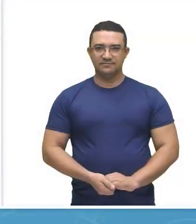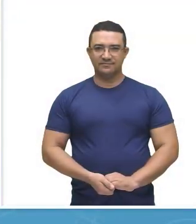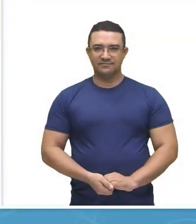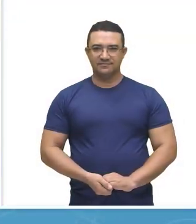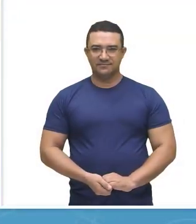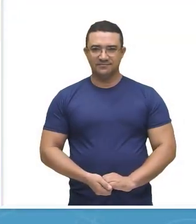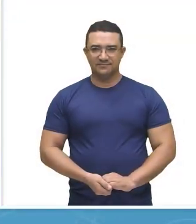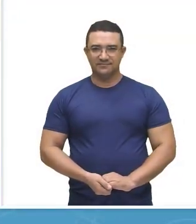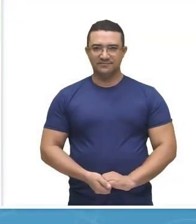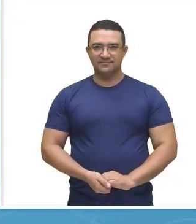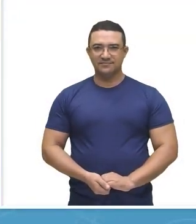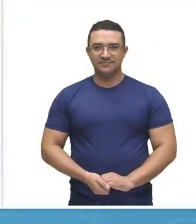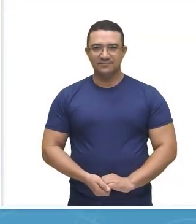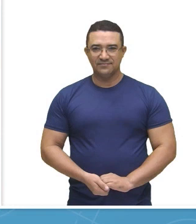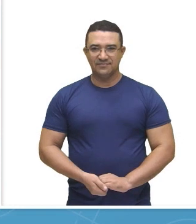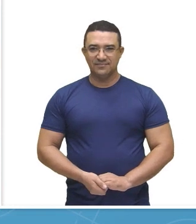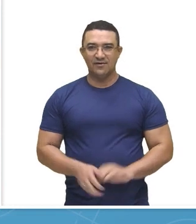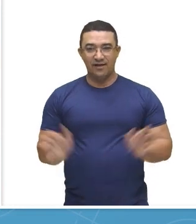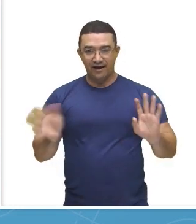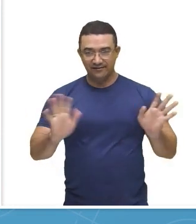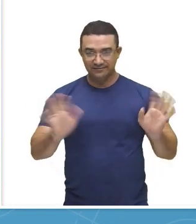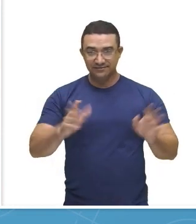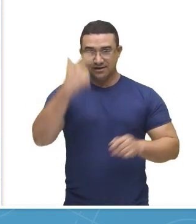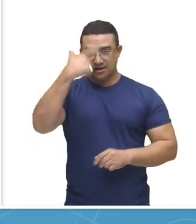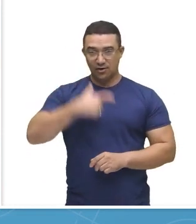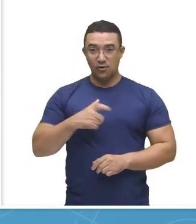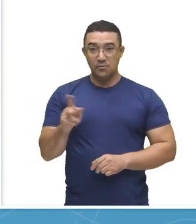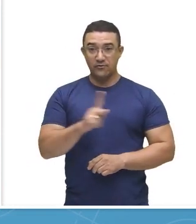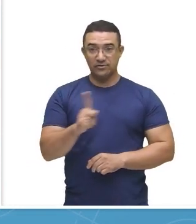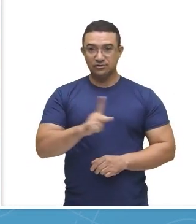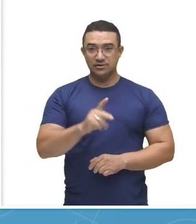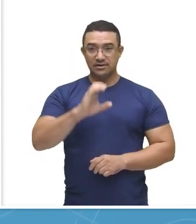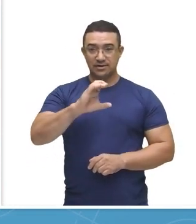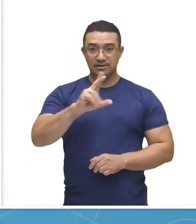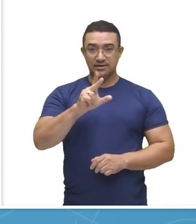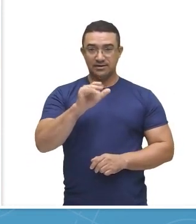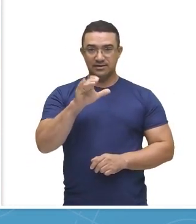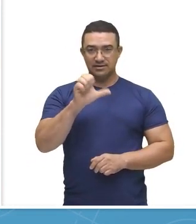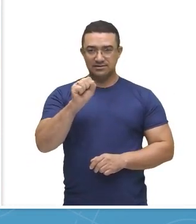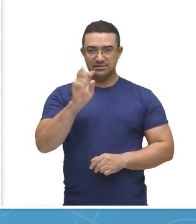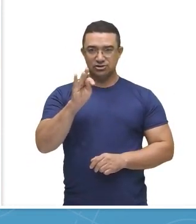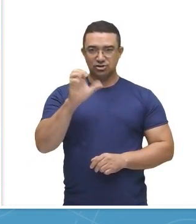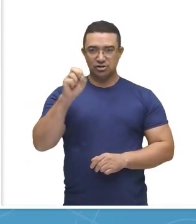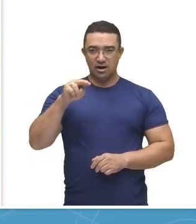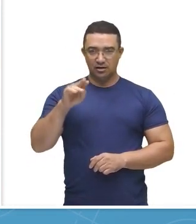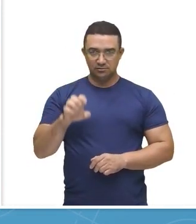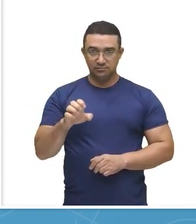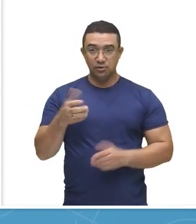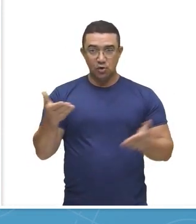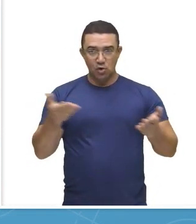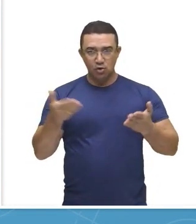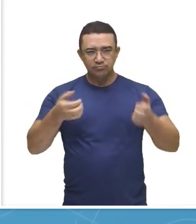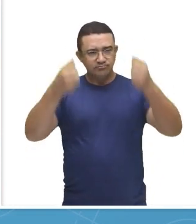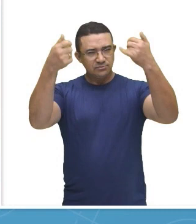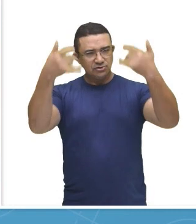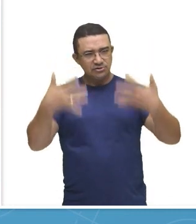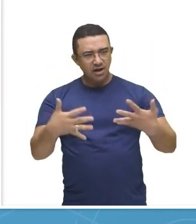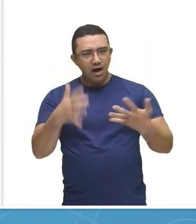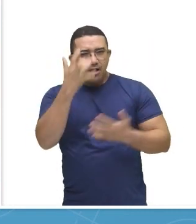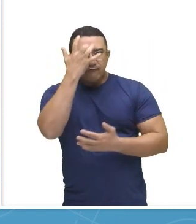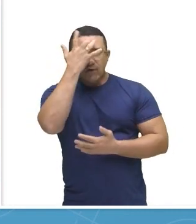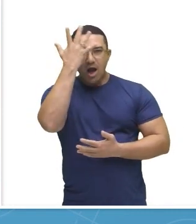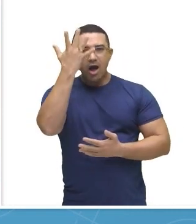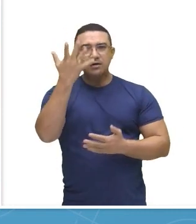Hi guys! Eu sou a teacher Cristiane Mourão e eu vou descomplicar para vocês a língua inglesa. E hoje